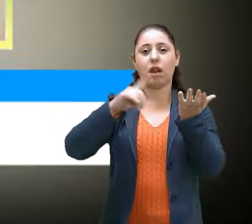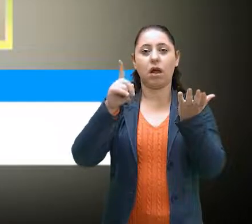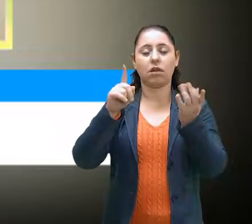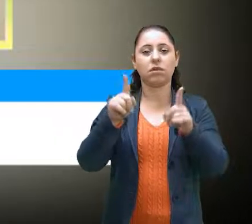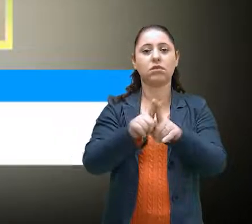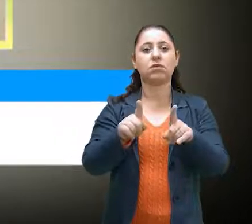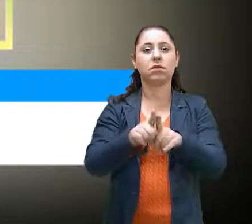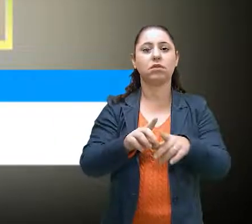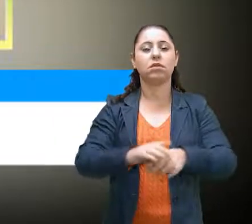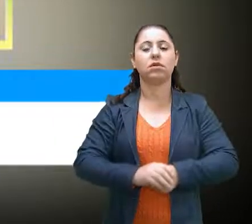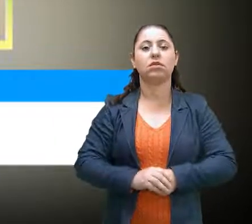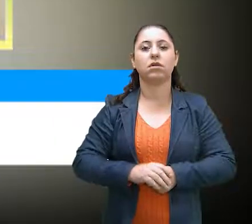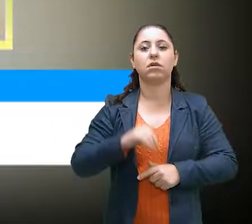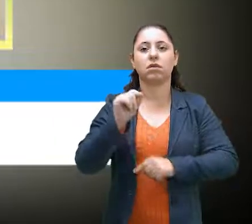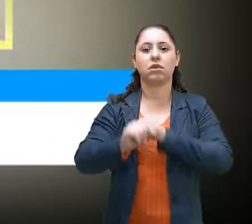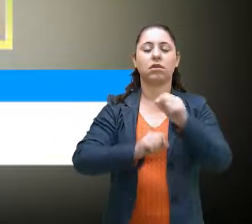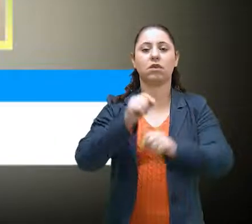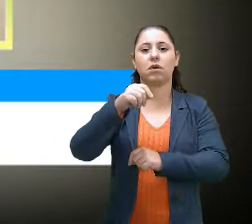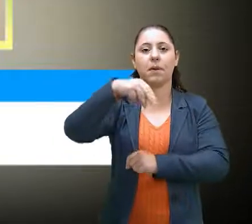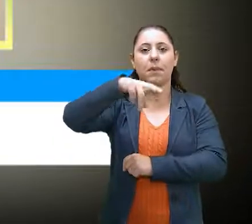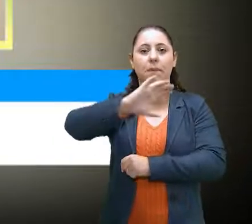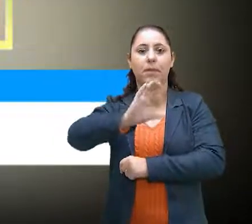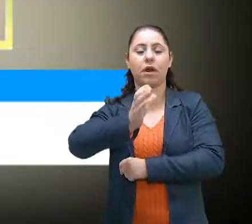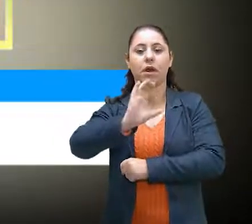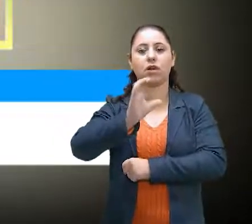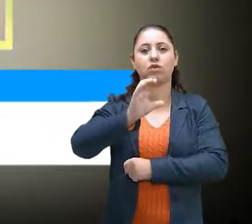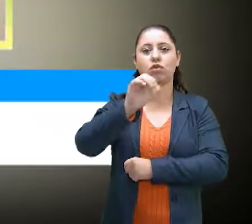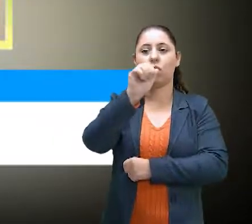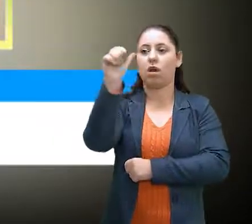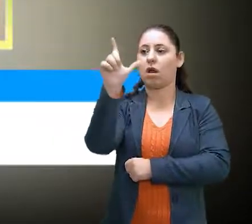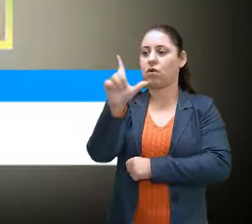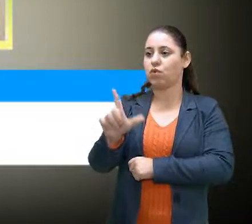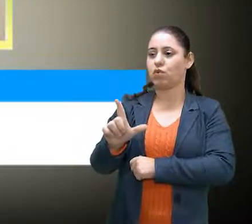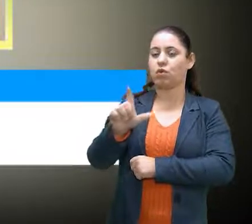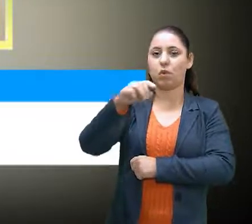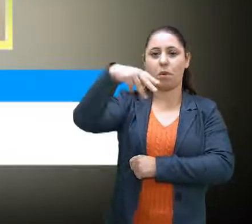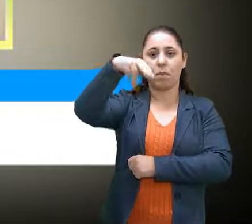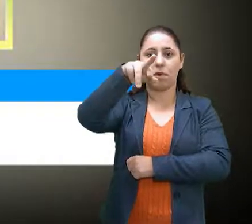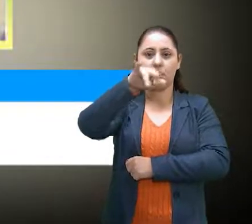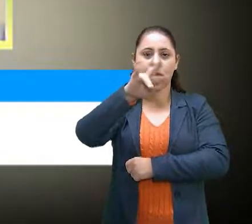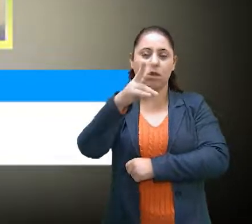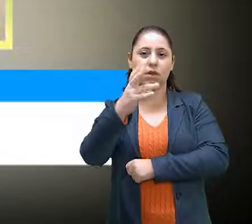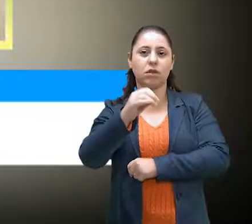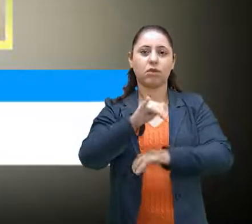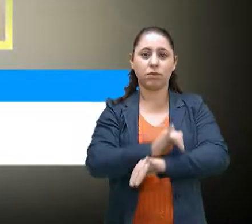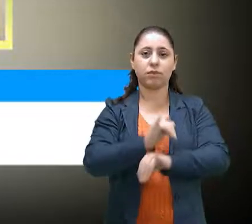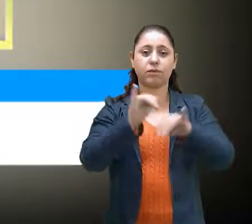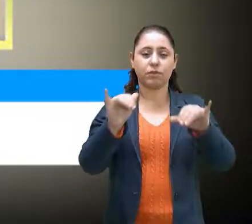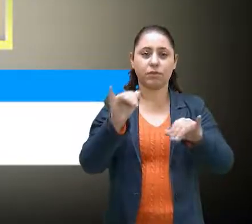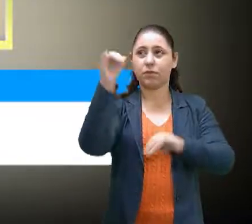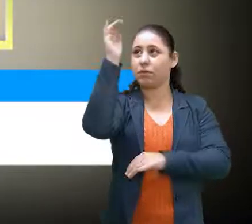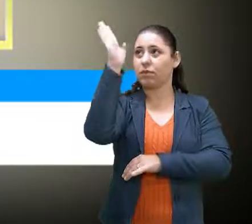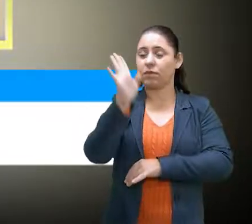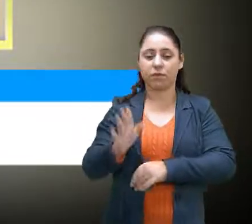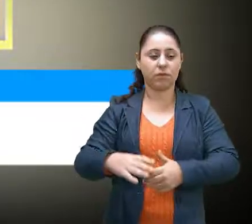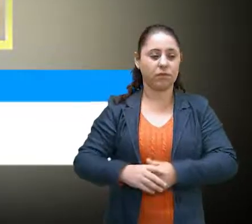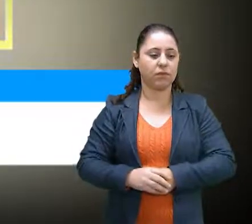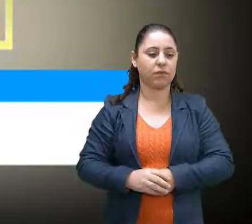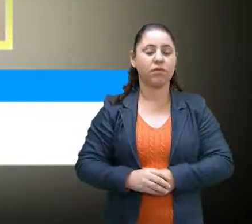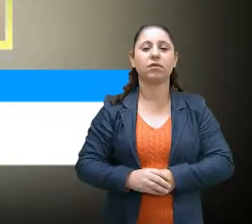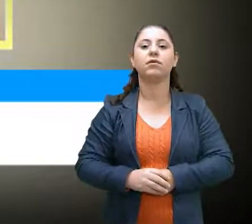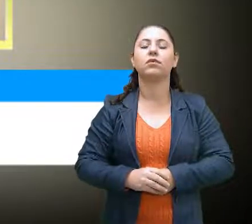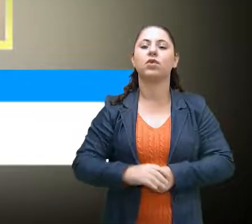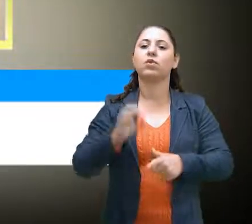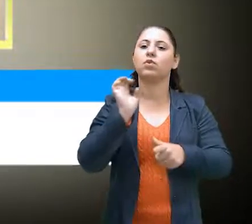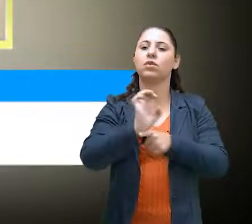mesmo projeto que é um Março Azul Marinho, para que se tenha uma campanha nacional